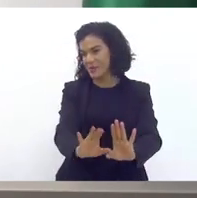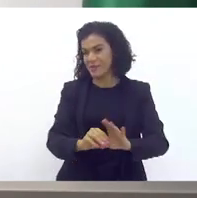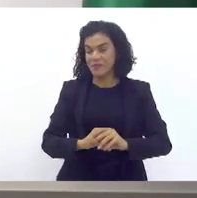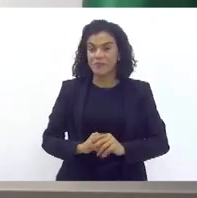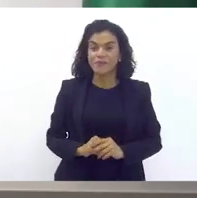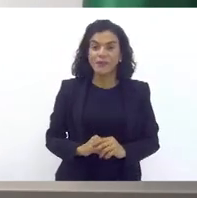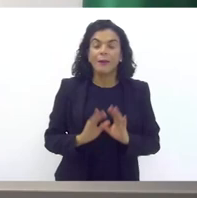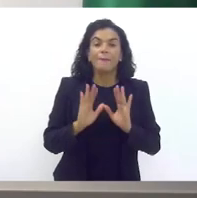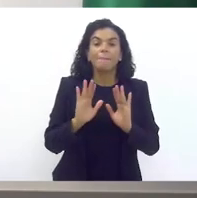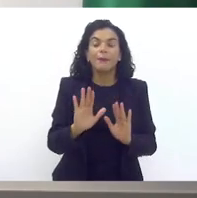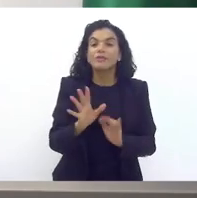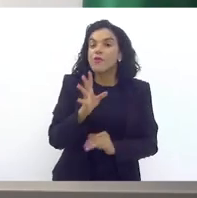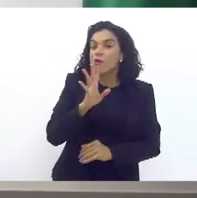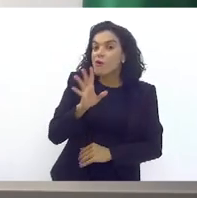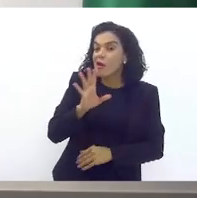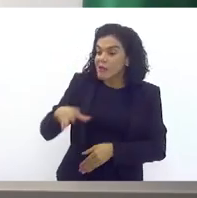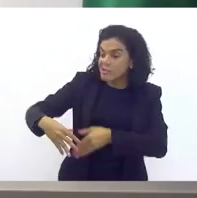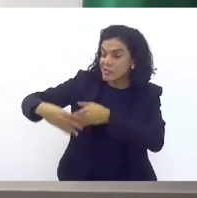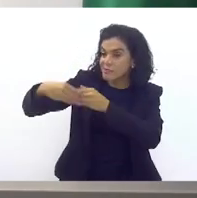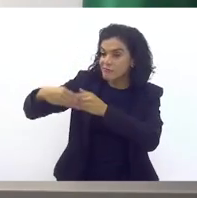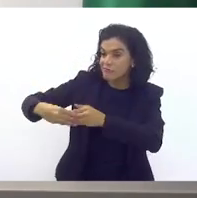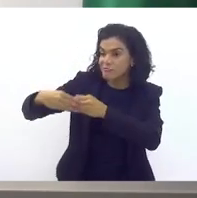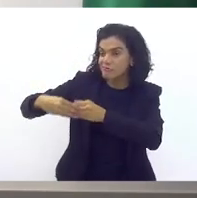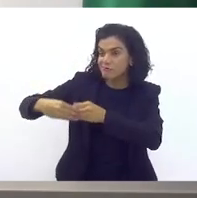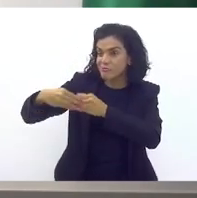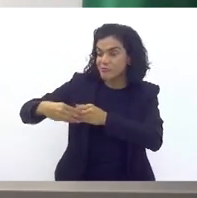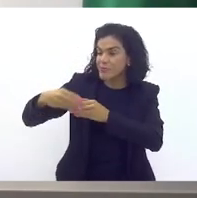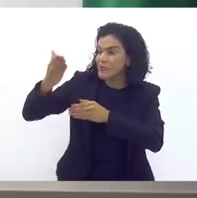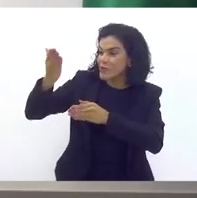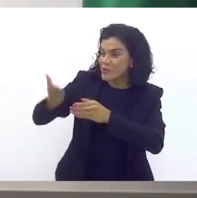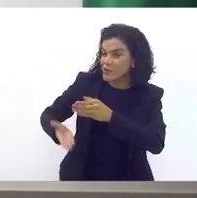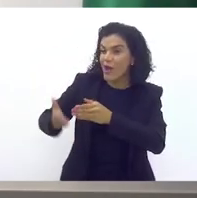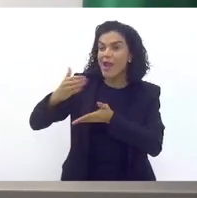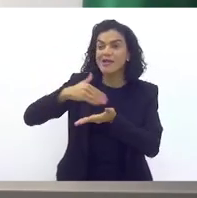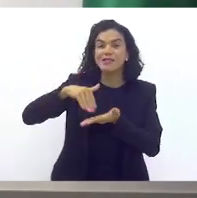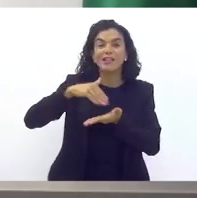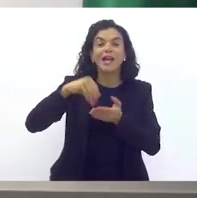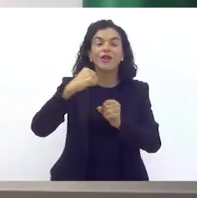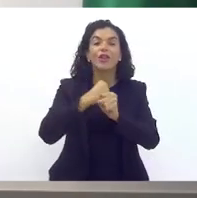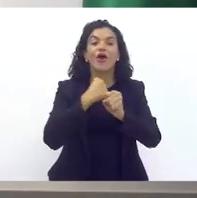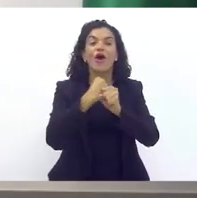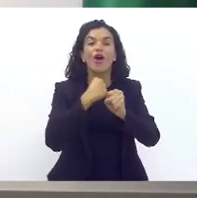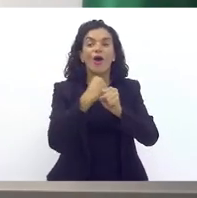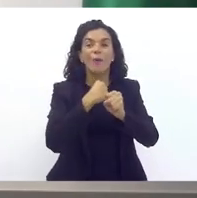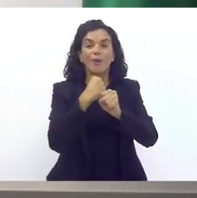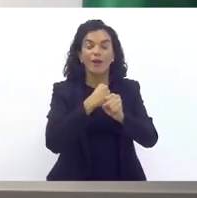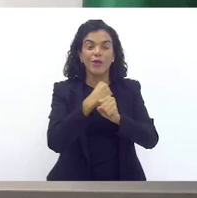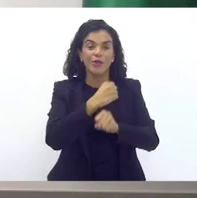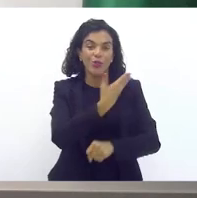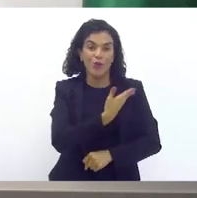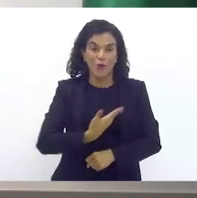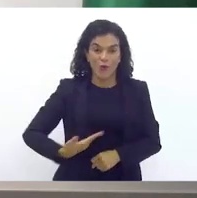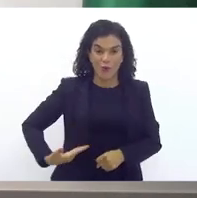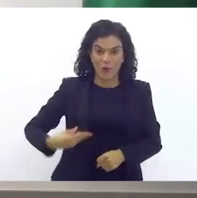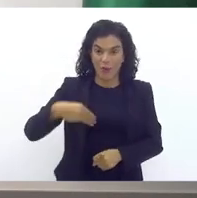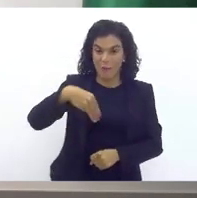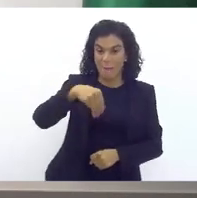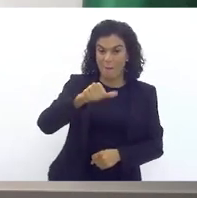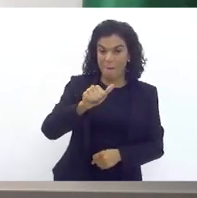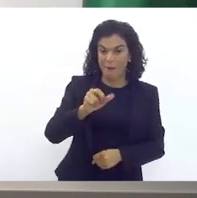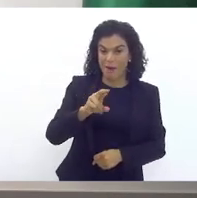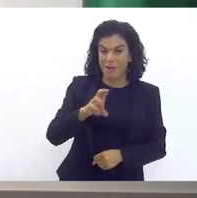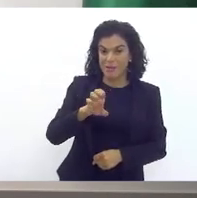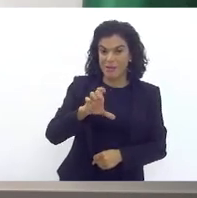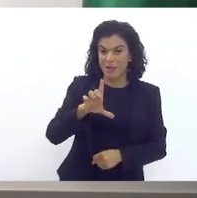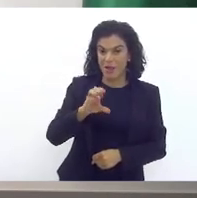Mas quando eu conheci o senhor era secretário de obras no governo Marcelo Alencar, no